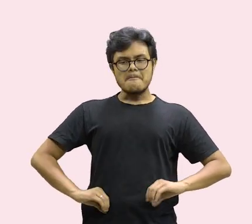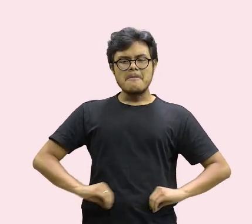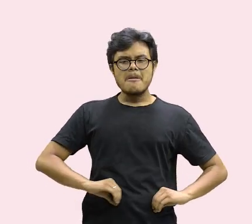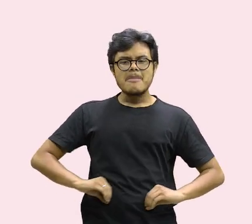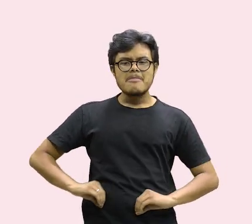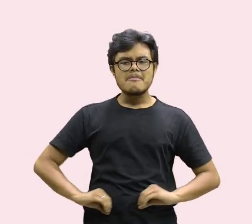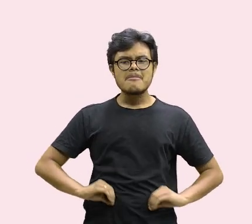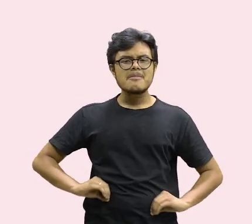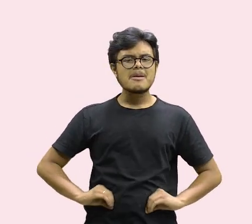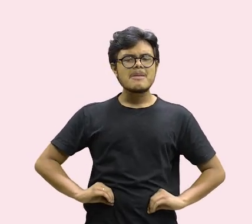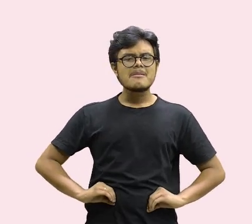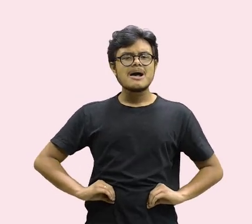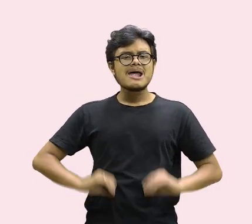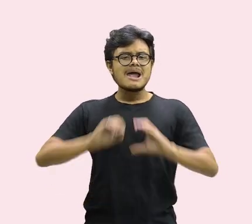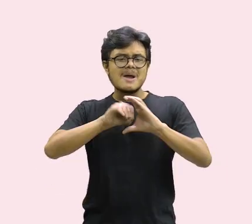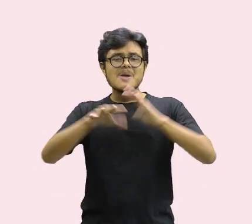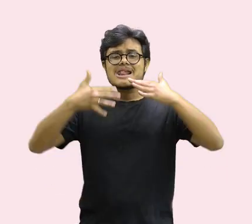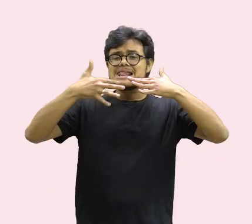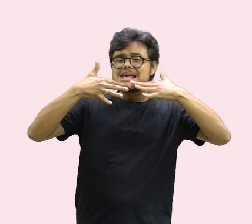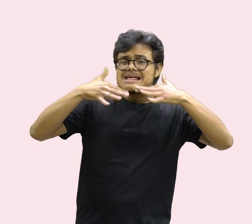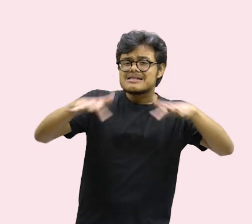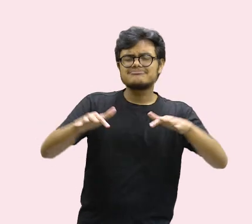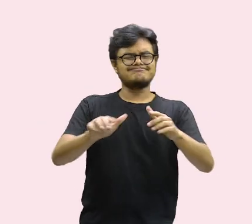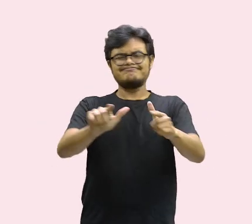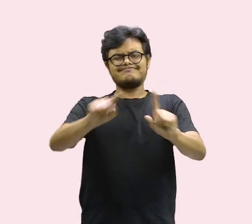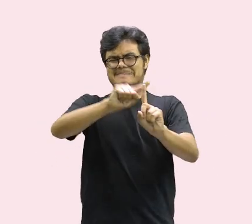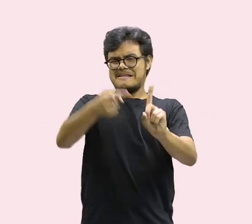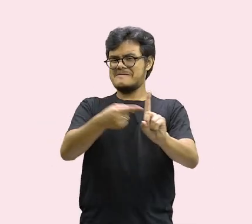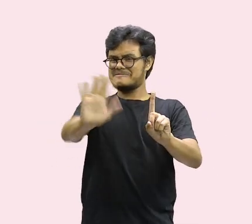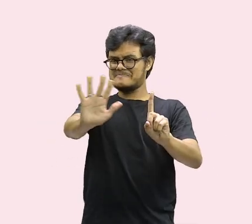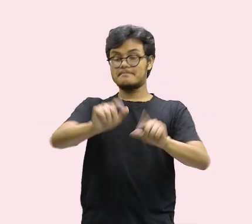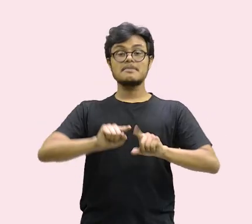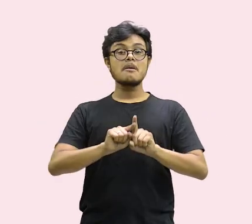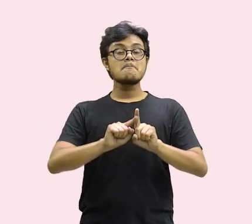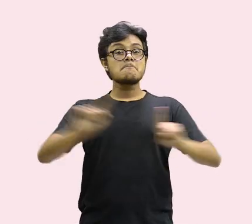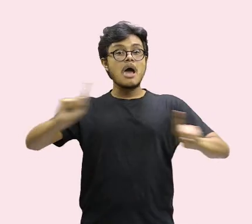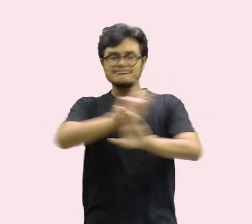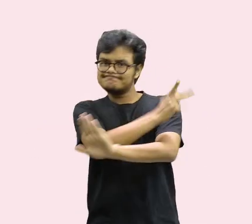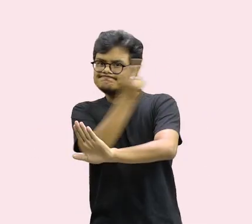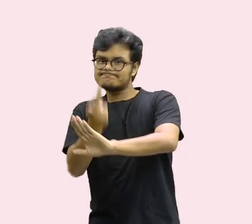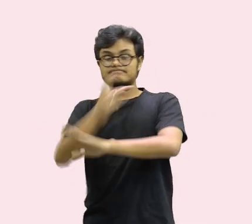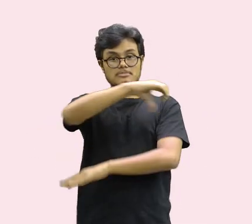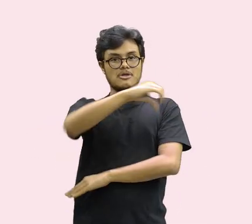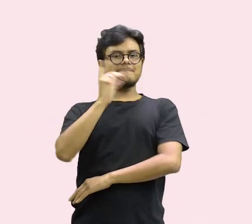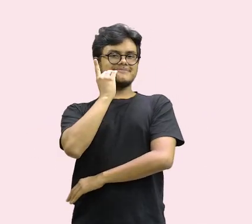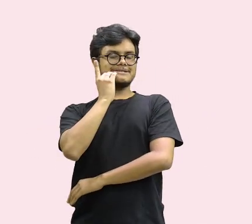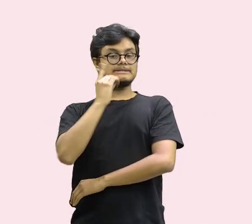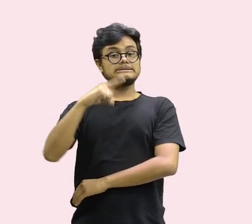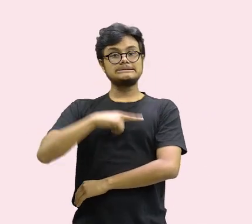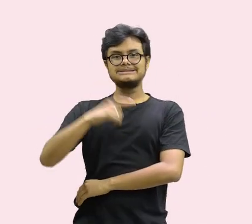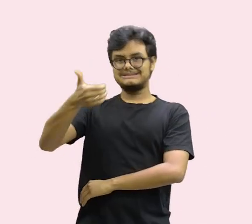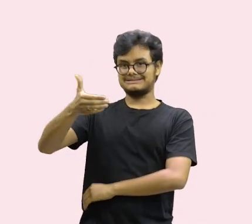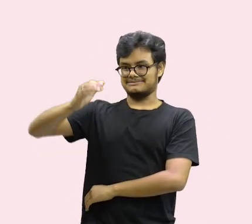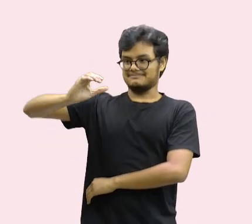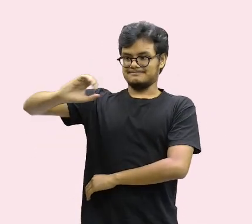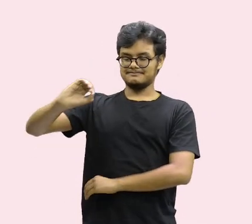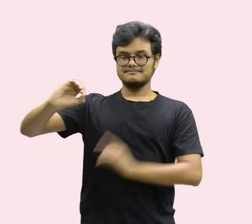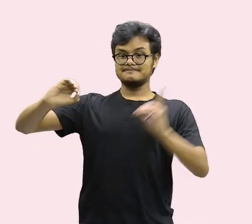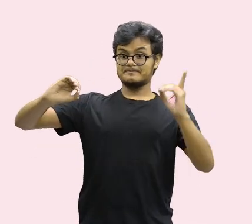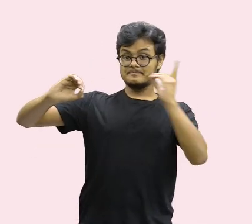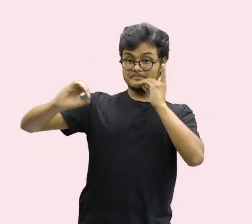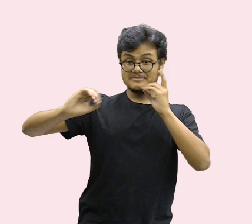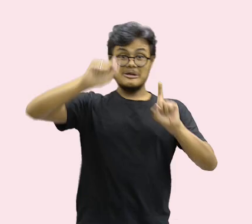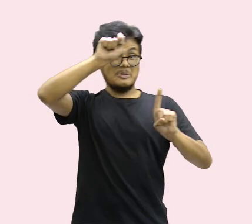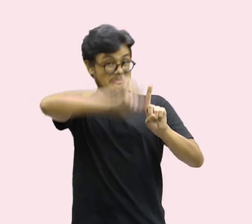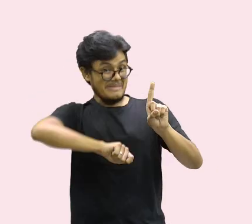está amadurecendo. Então, ela não tem perigo de engravidar. Agora, depois desses 9 dias, você tem os 10 dias do